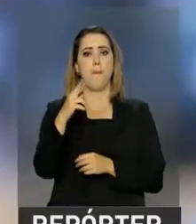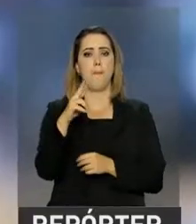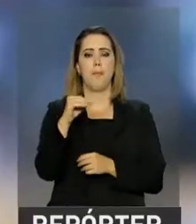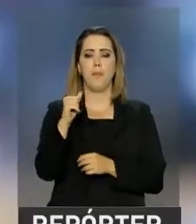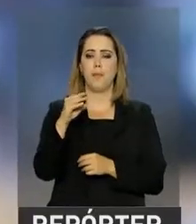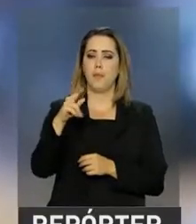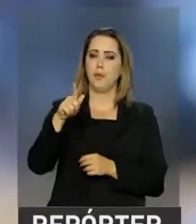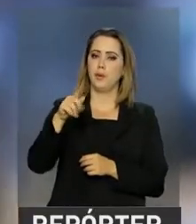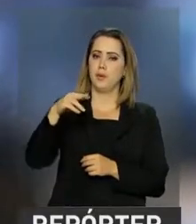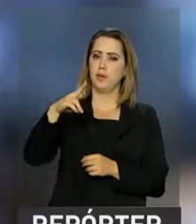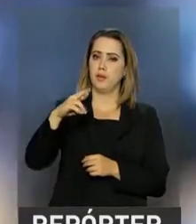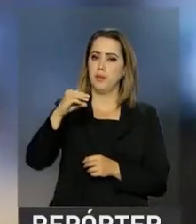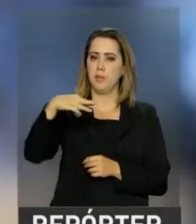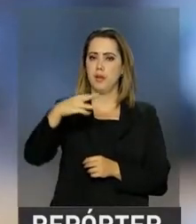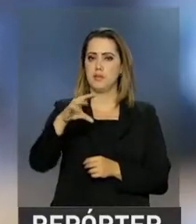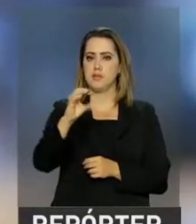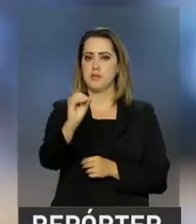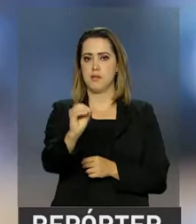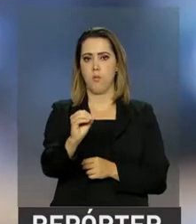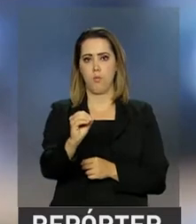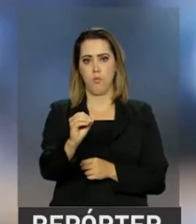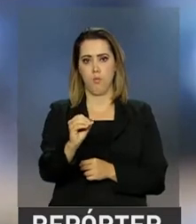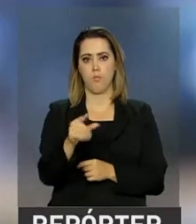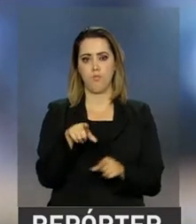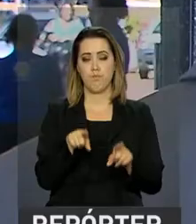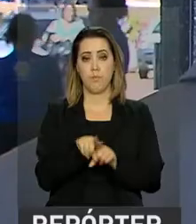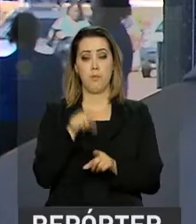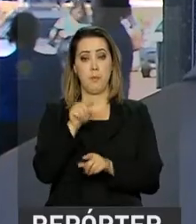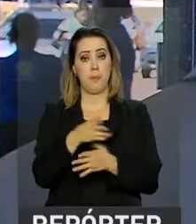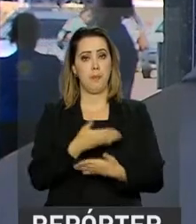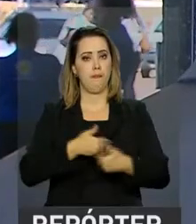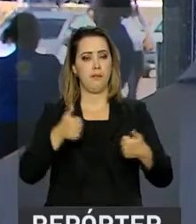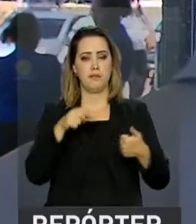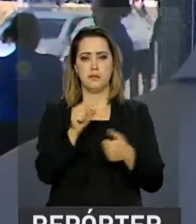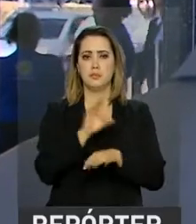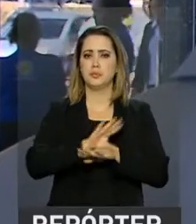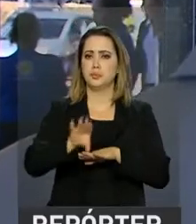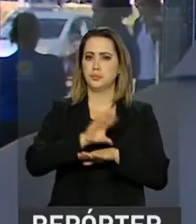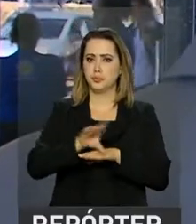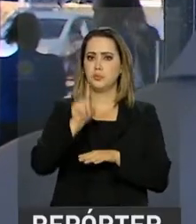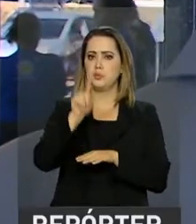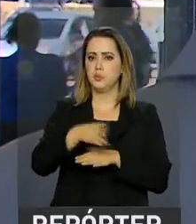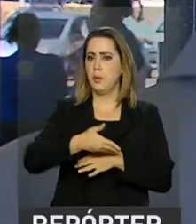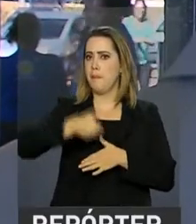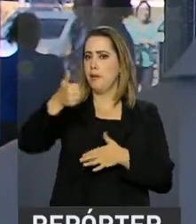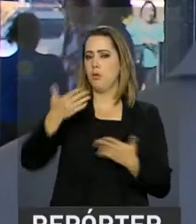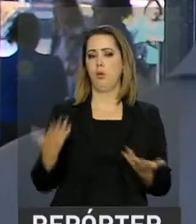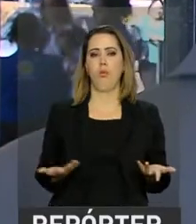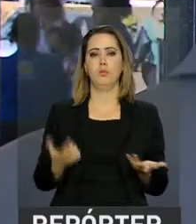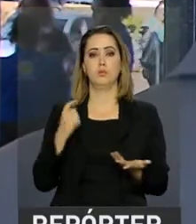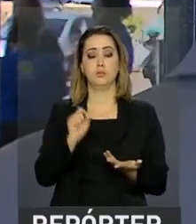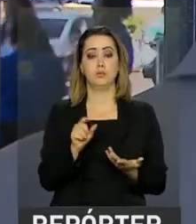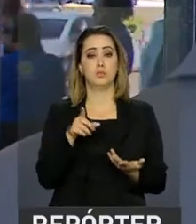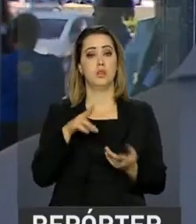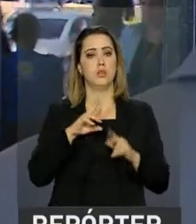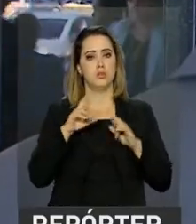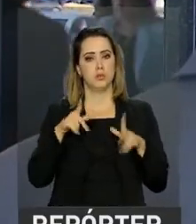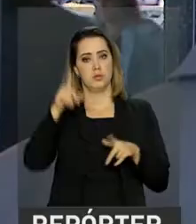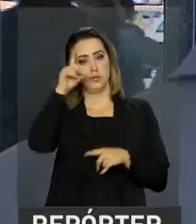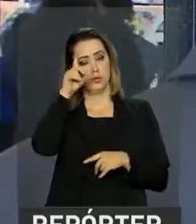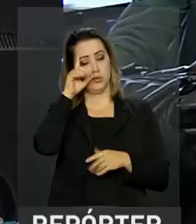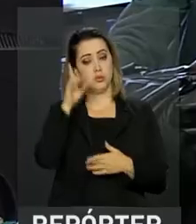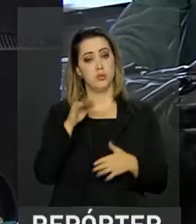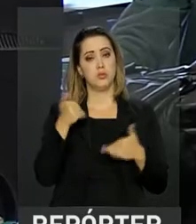Para o Matheus, a qualificação profissional faz a diferença no dia a dia. E para oferecer oportunidades